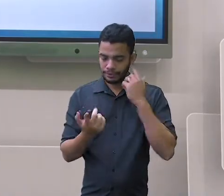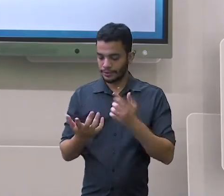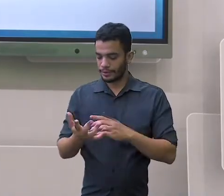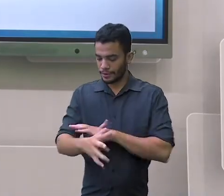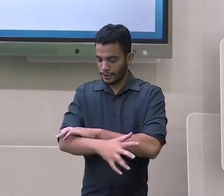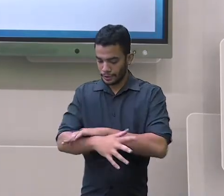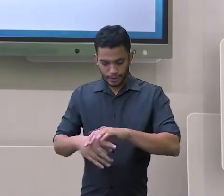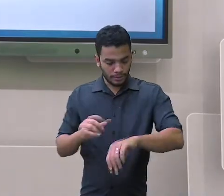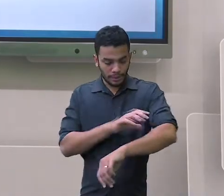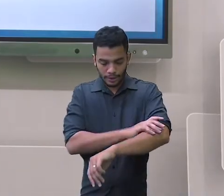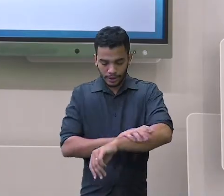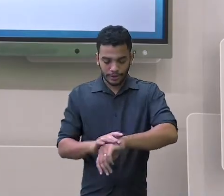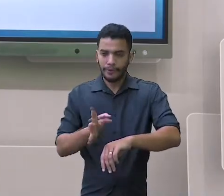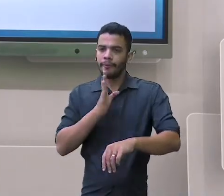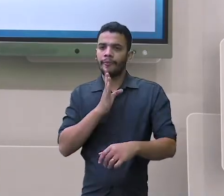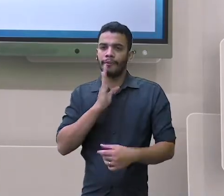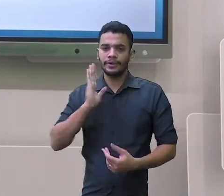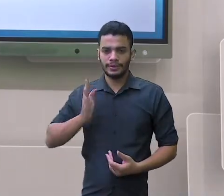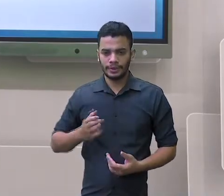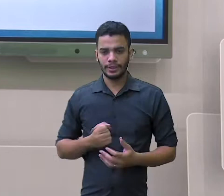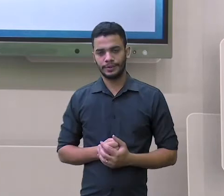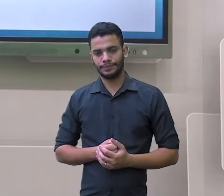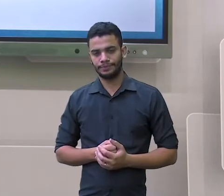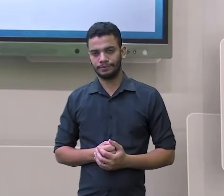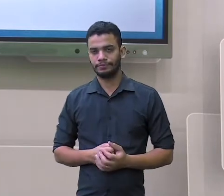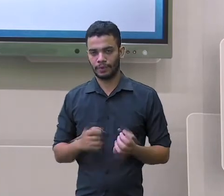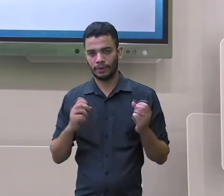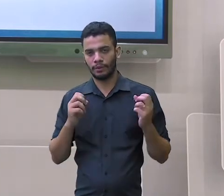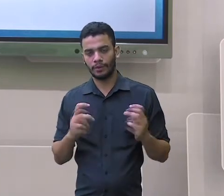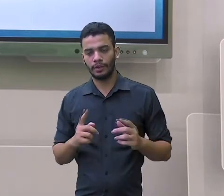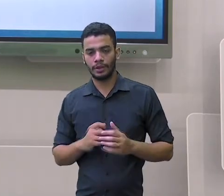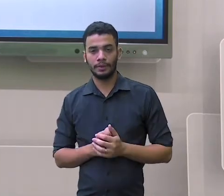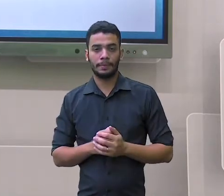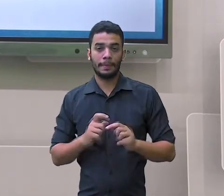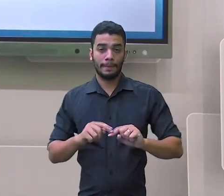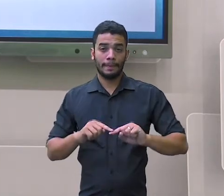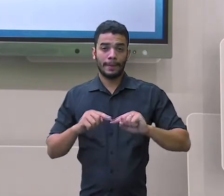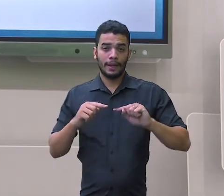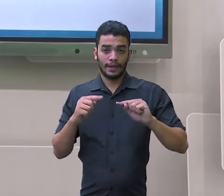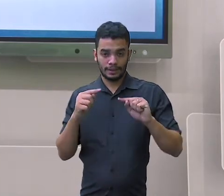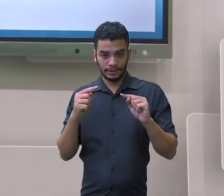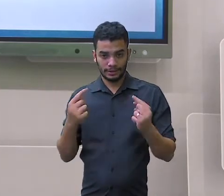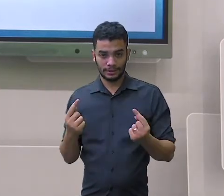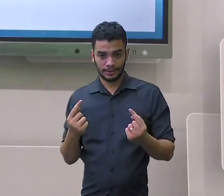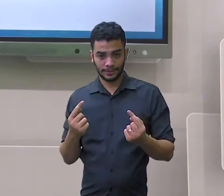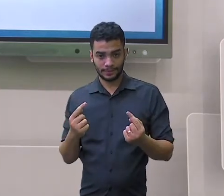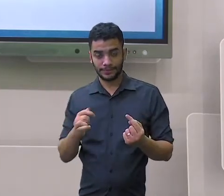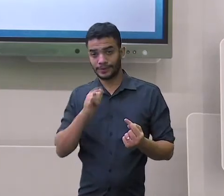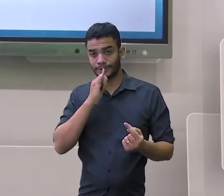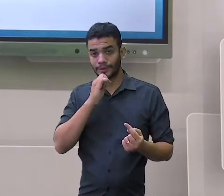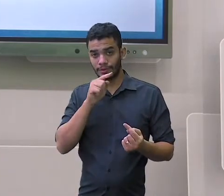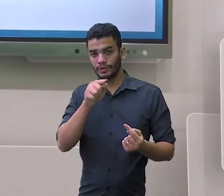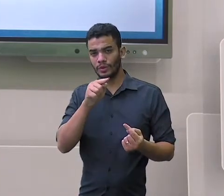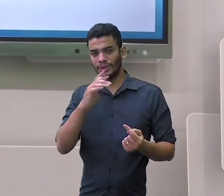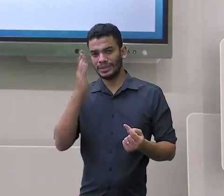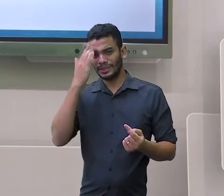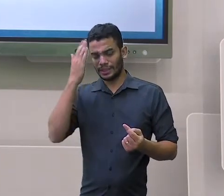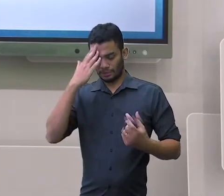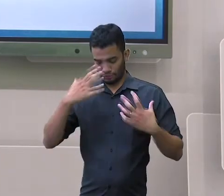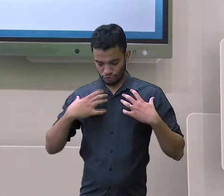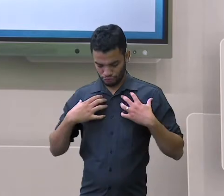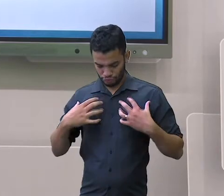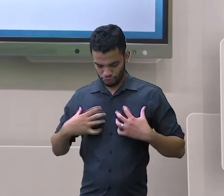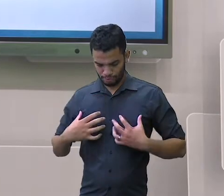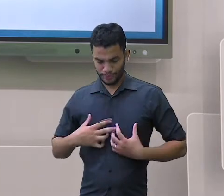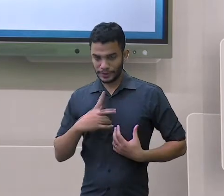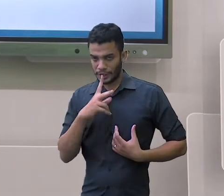Olha só, você sabe do que o seu corpo é capaz? Ah, eu não consigo aprender isso não. Ah, eu não sei